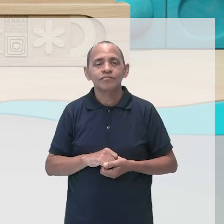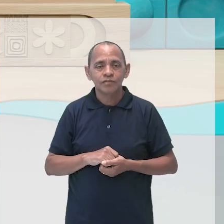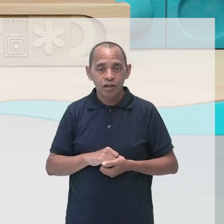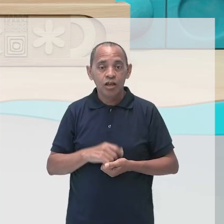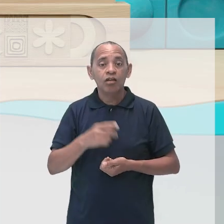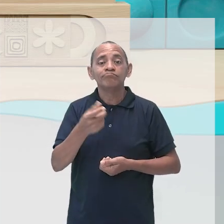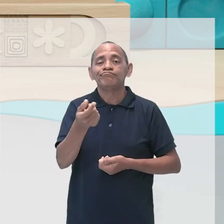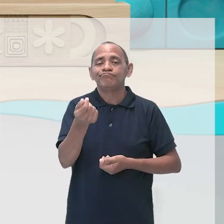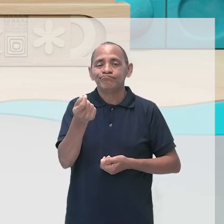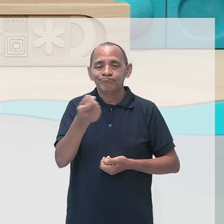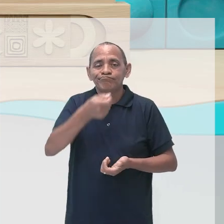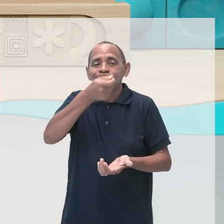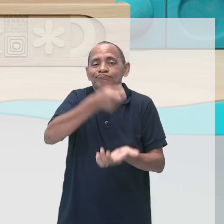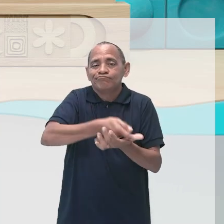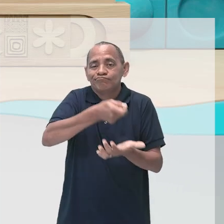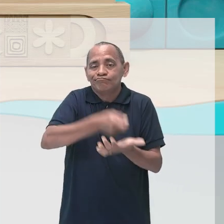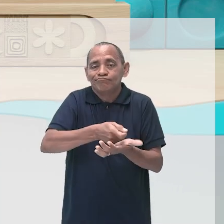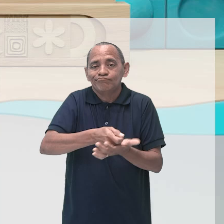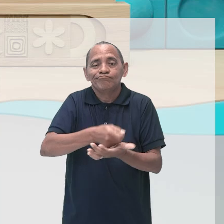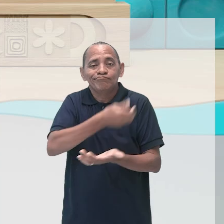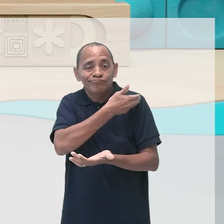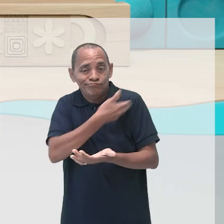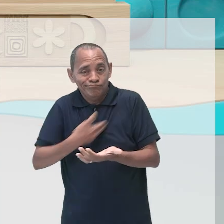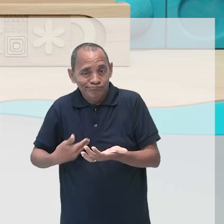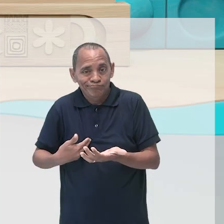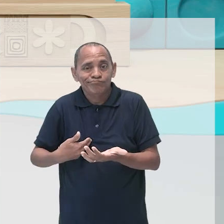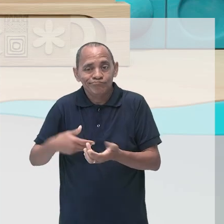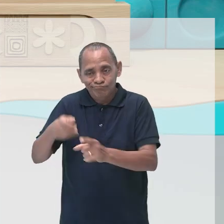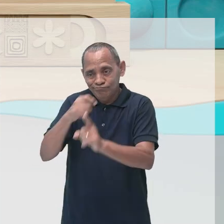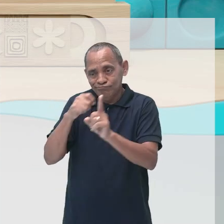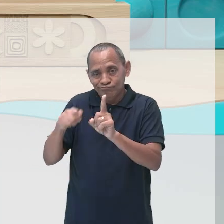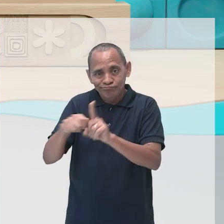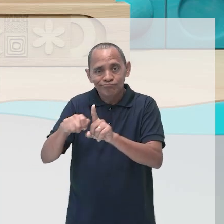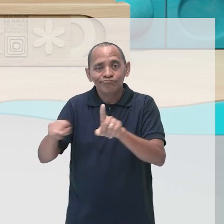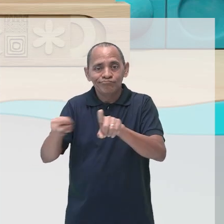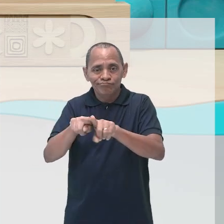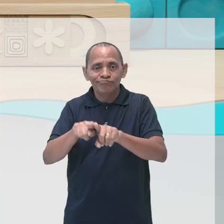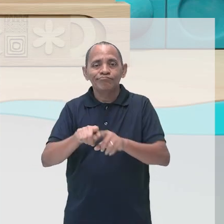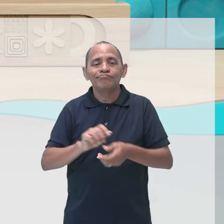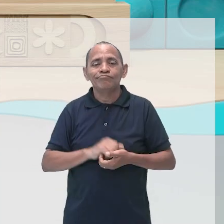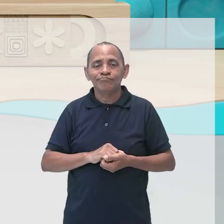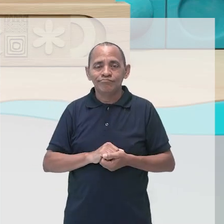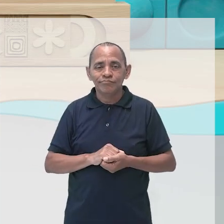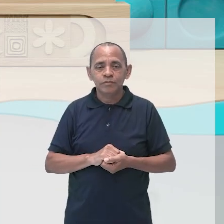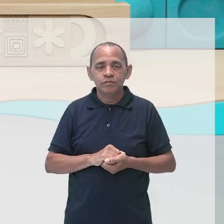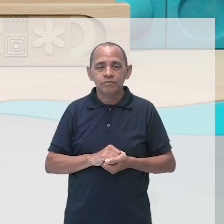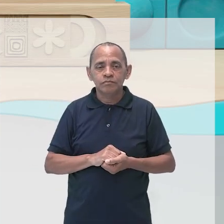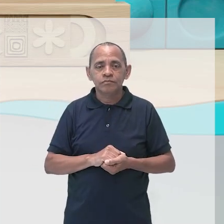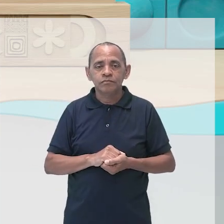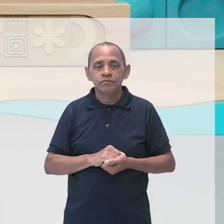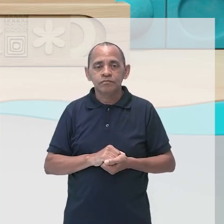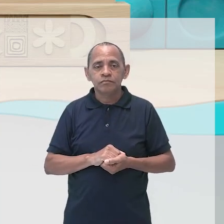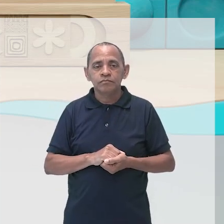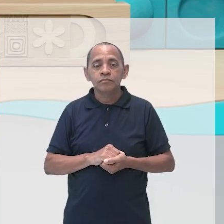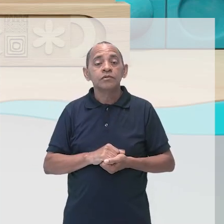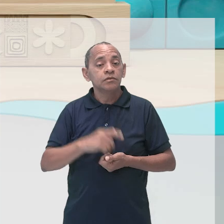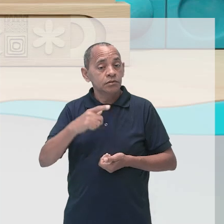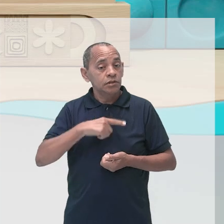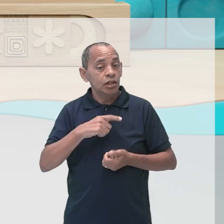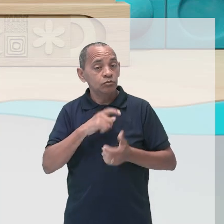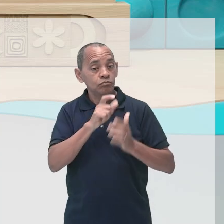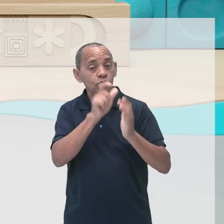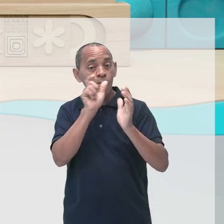extraordinário, certo? De despesas para a sociedade americana. Então ele coloca exatamente uma palavra